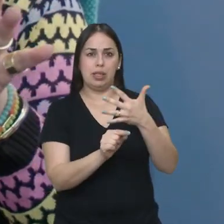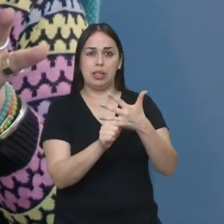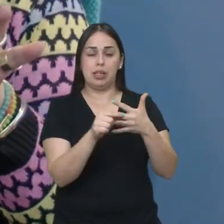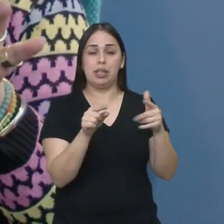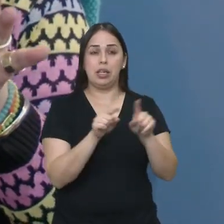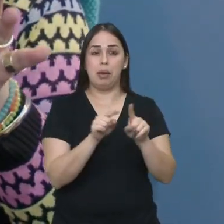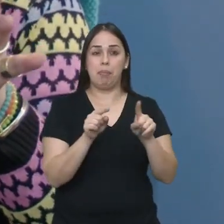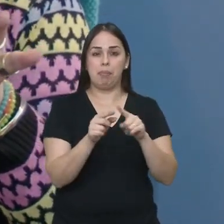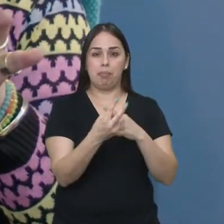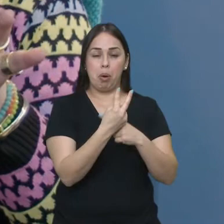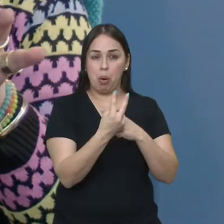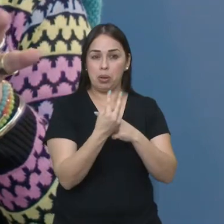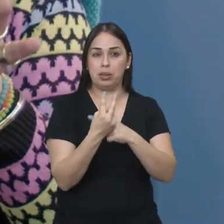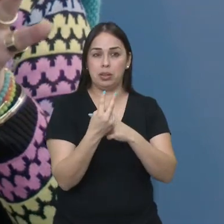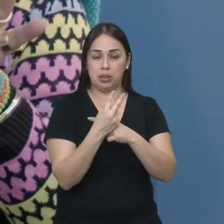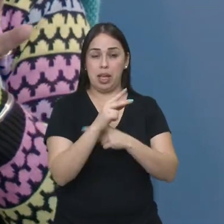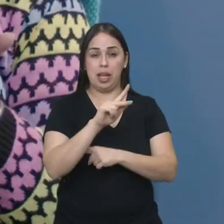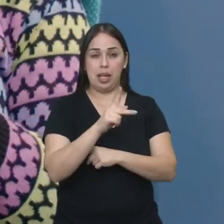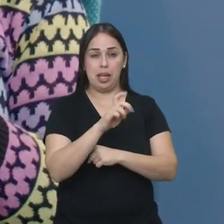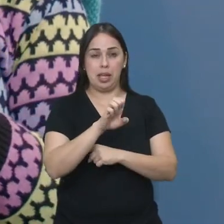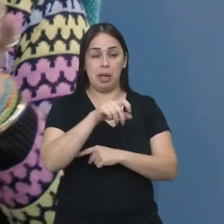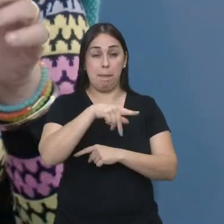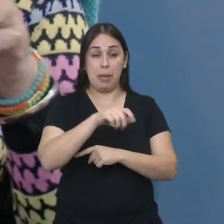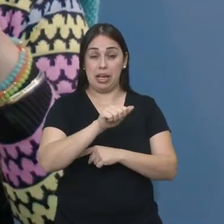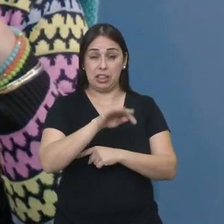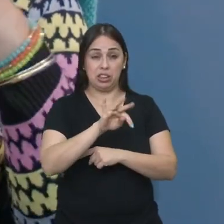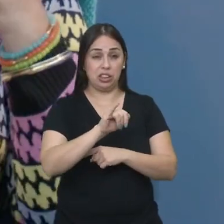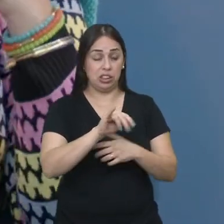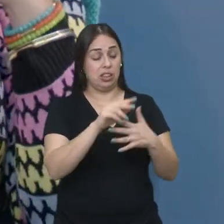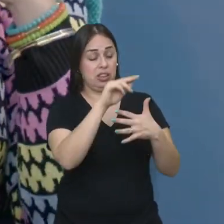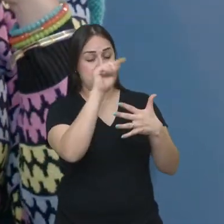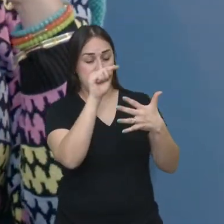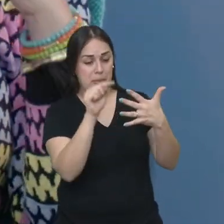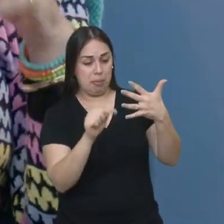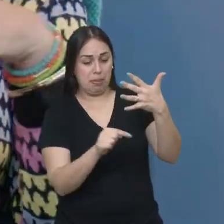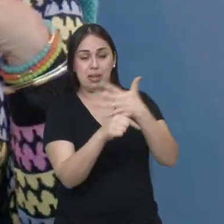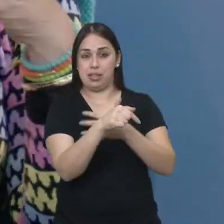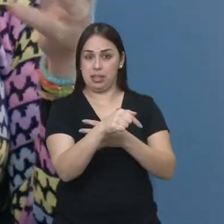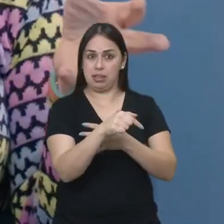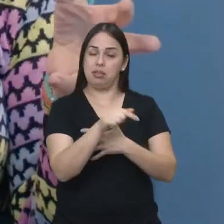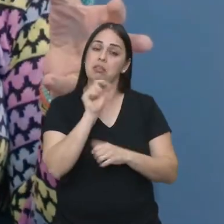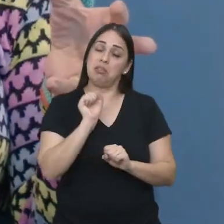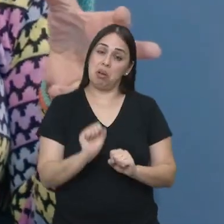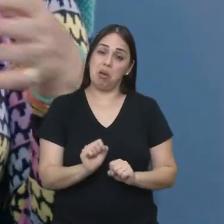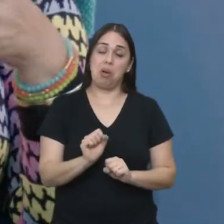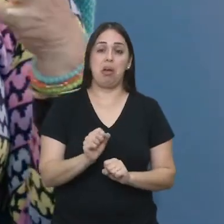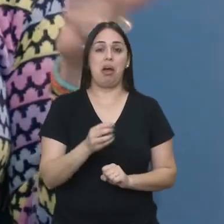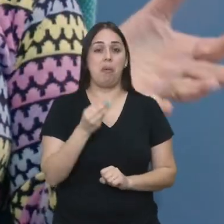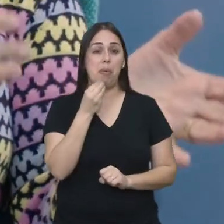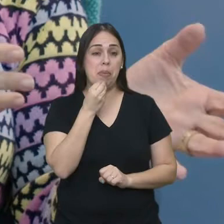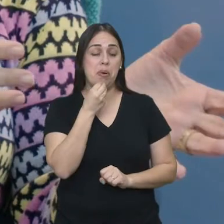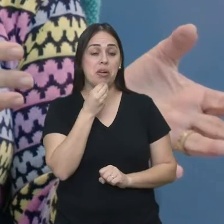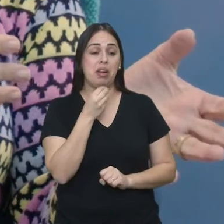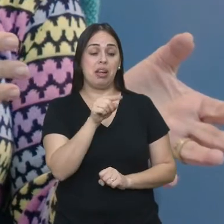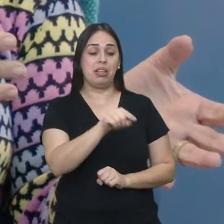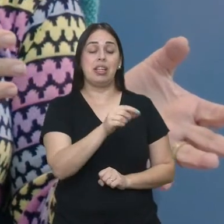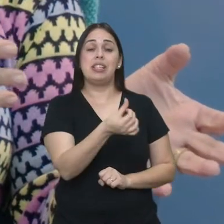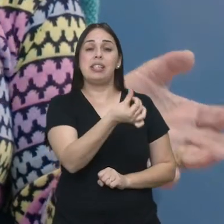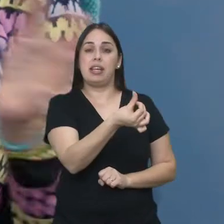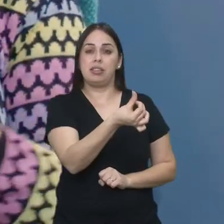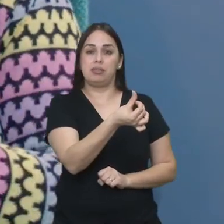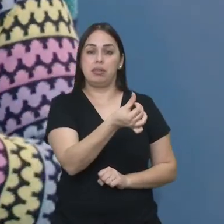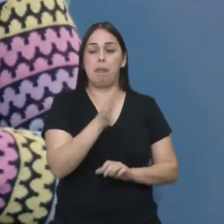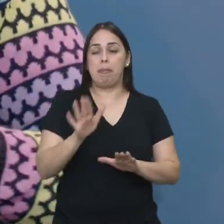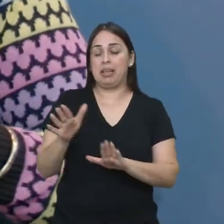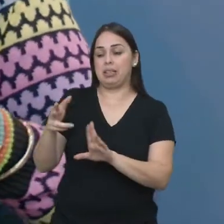contra o tipo de meningite, a hepatite B e a VOP. Então, você tem algumas vantagens de se fazer uma vacina combinada de 6 doses.